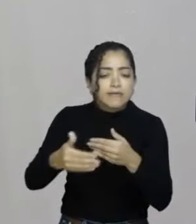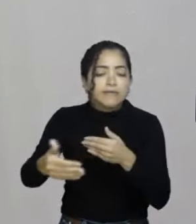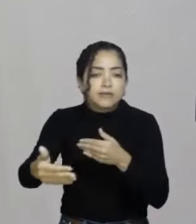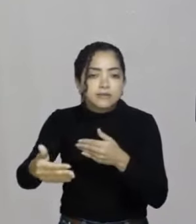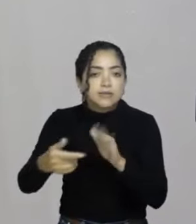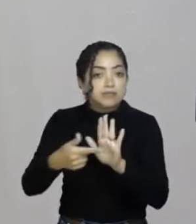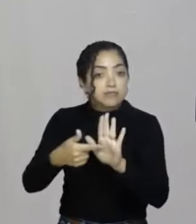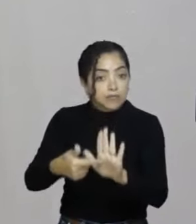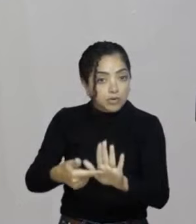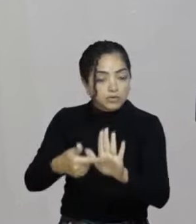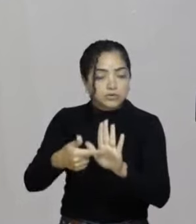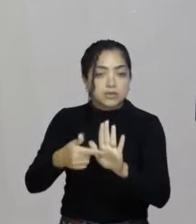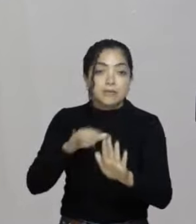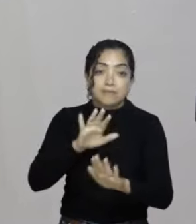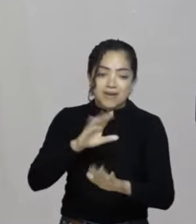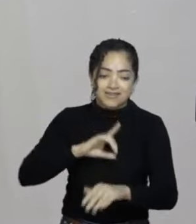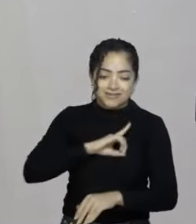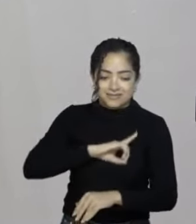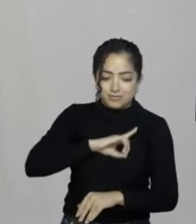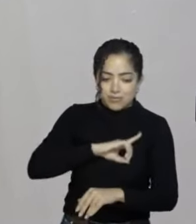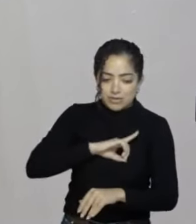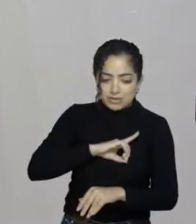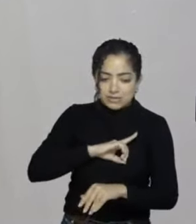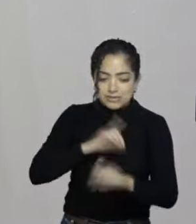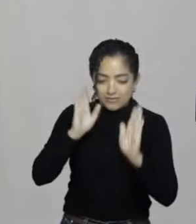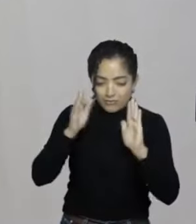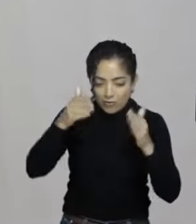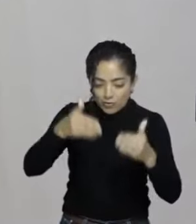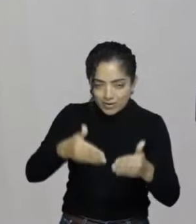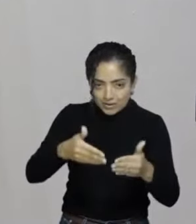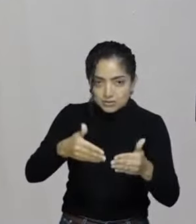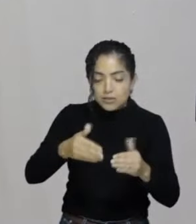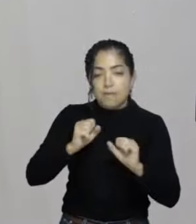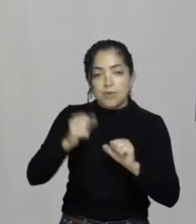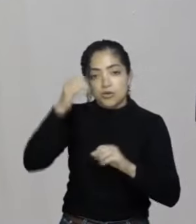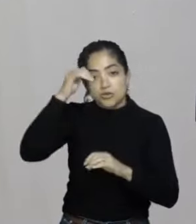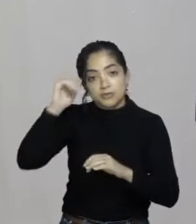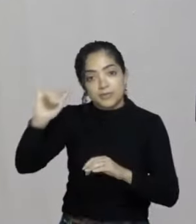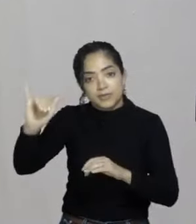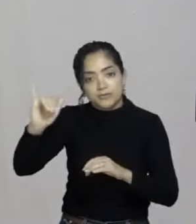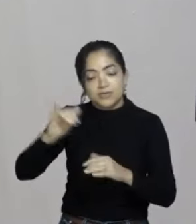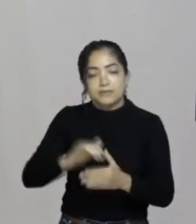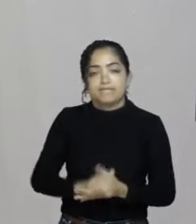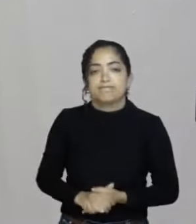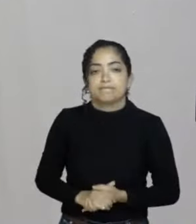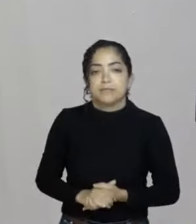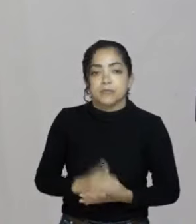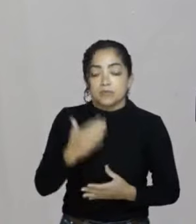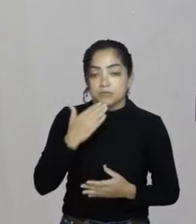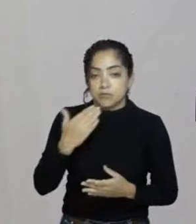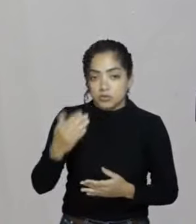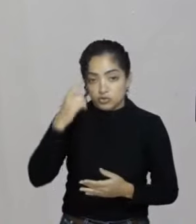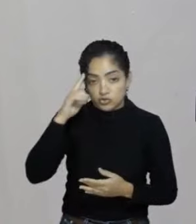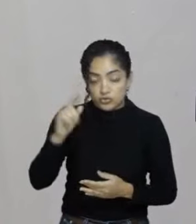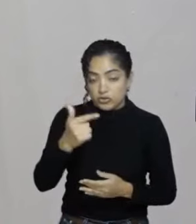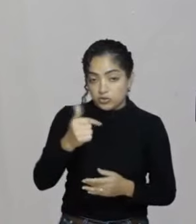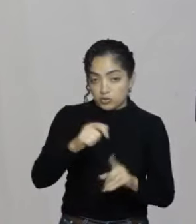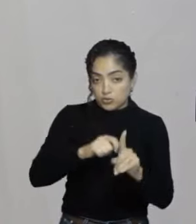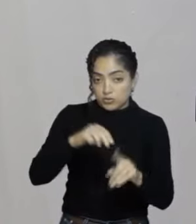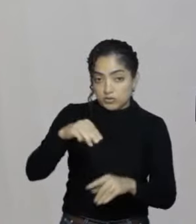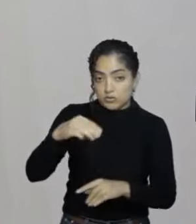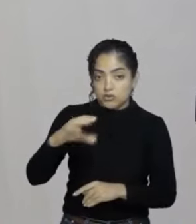delegacia especializada no assunto tem condições de prevenir eventos como esse esse pedido foi feito dia 12 de Março nós ainda